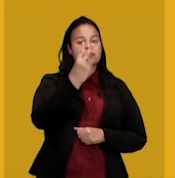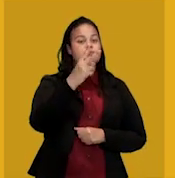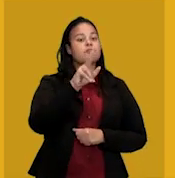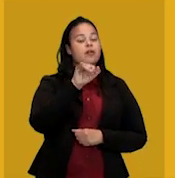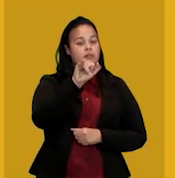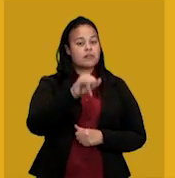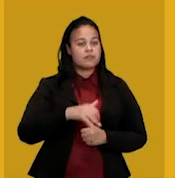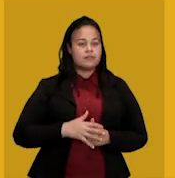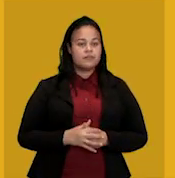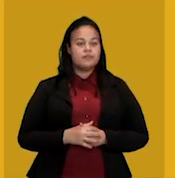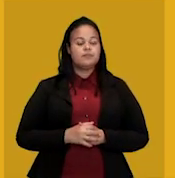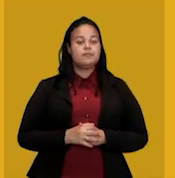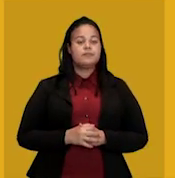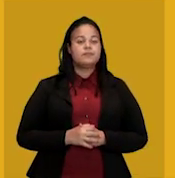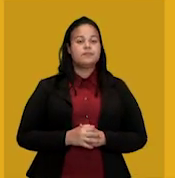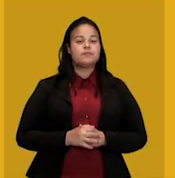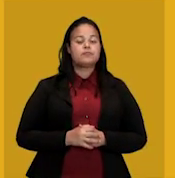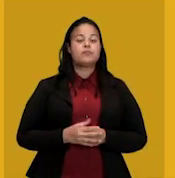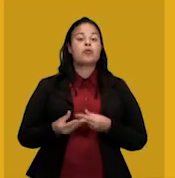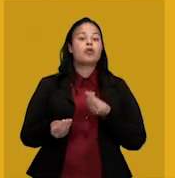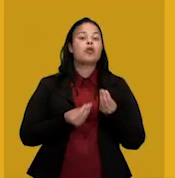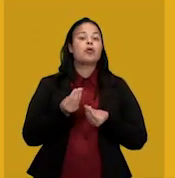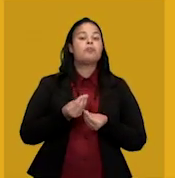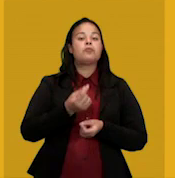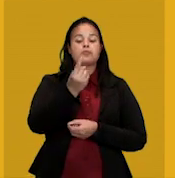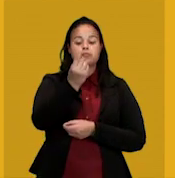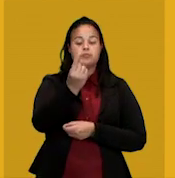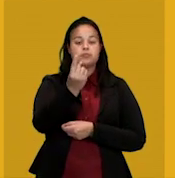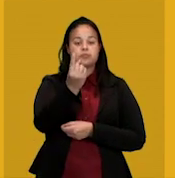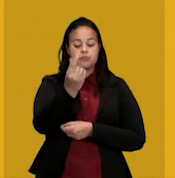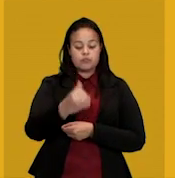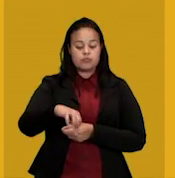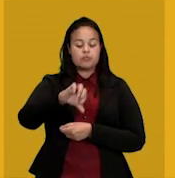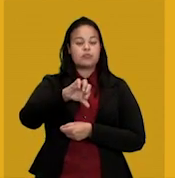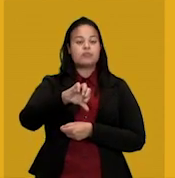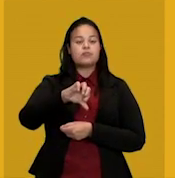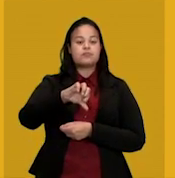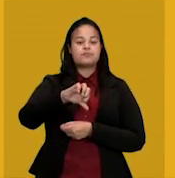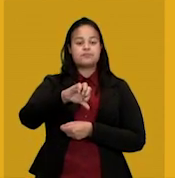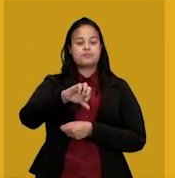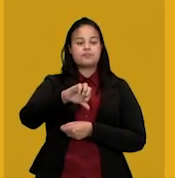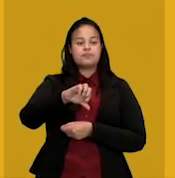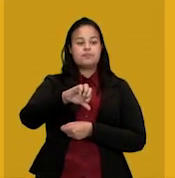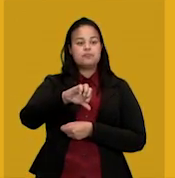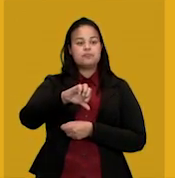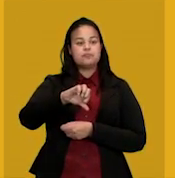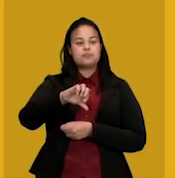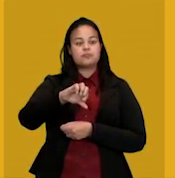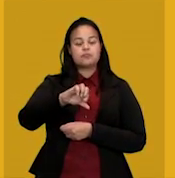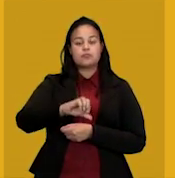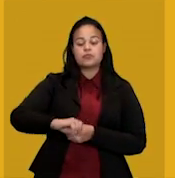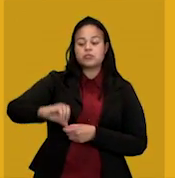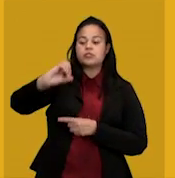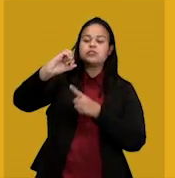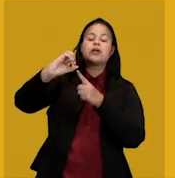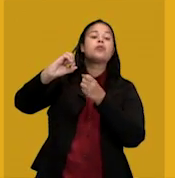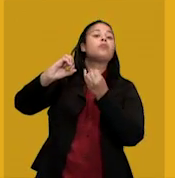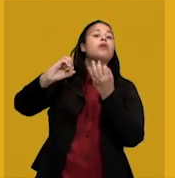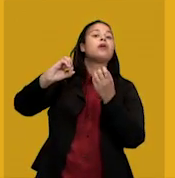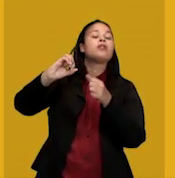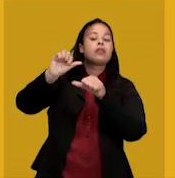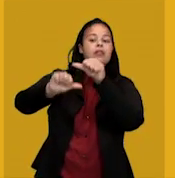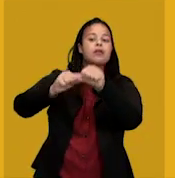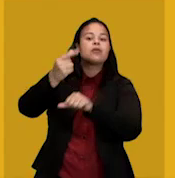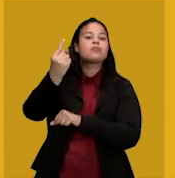né? Aí fica 1 sobre 9. Aqui também eu vou inverter, aí aqui todo mundo elevado a 0 é 1,